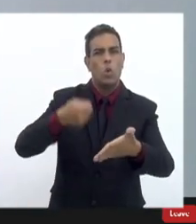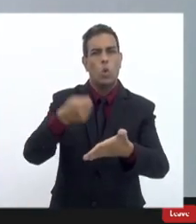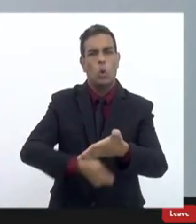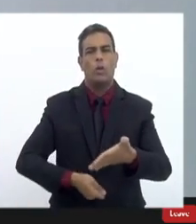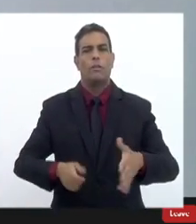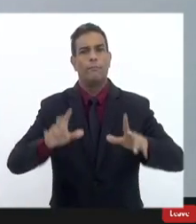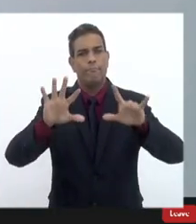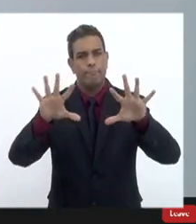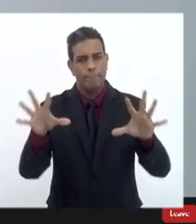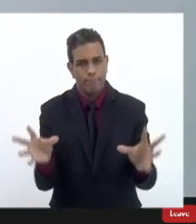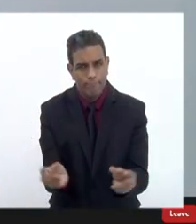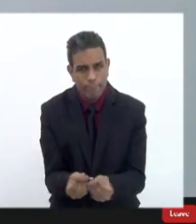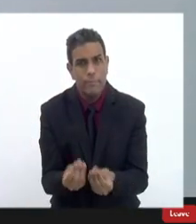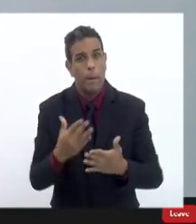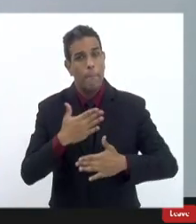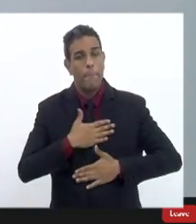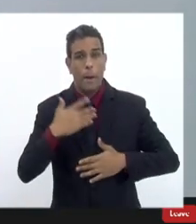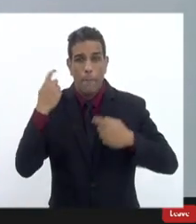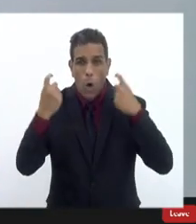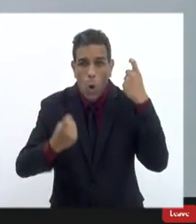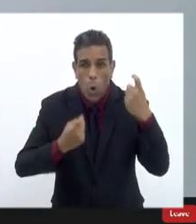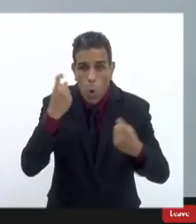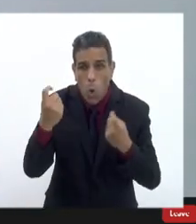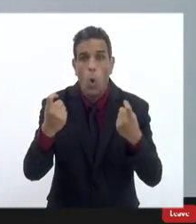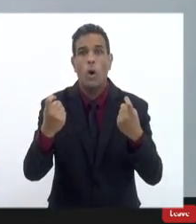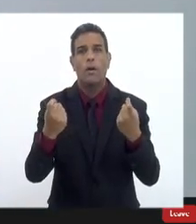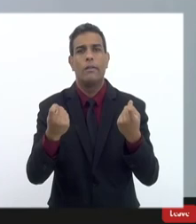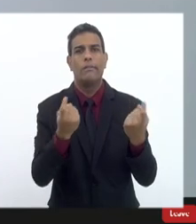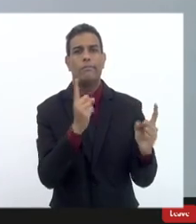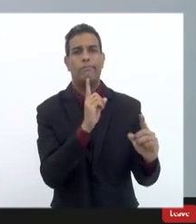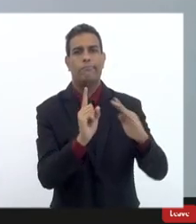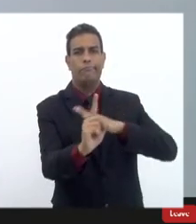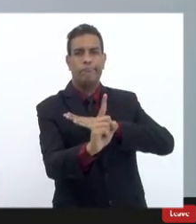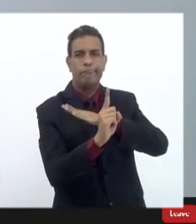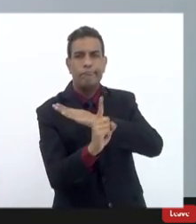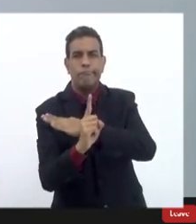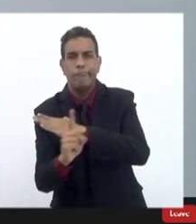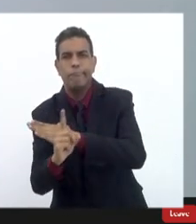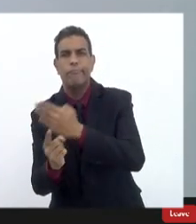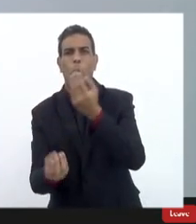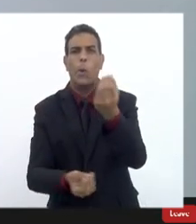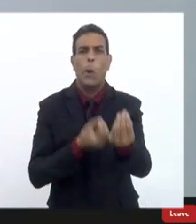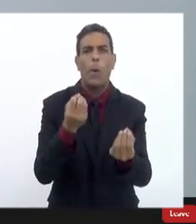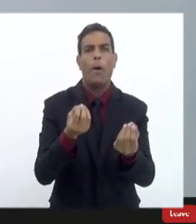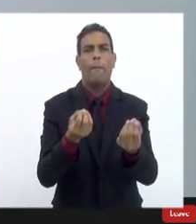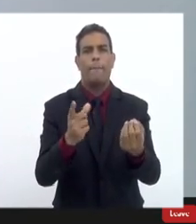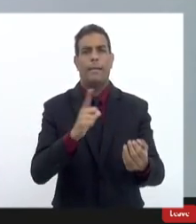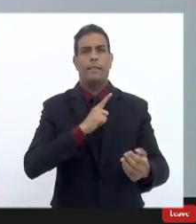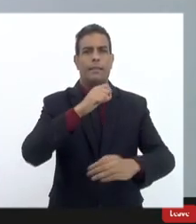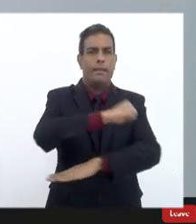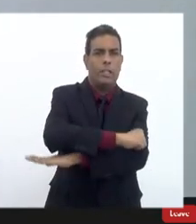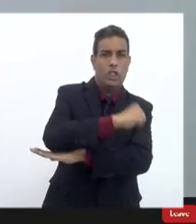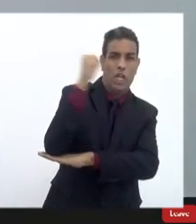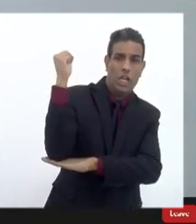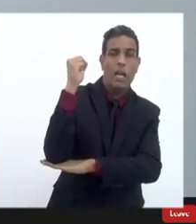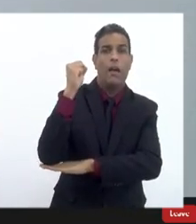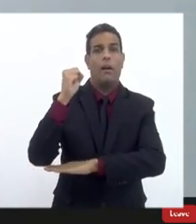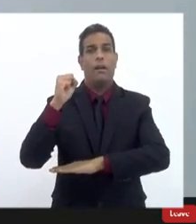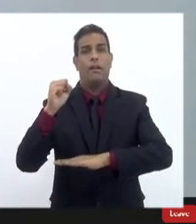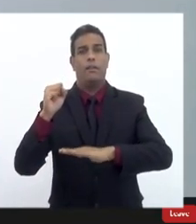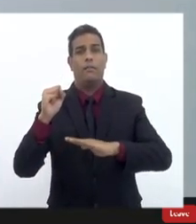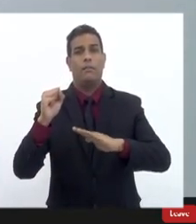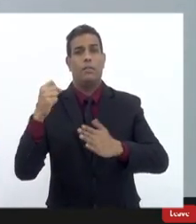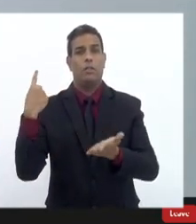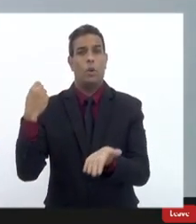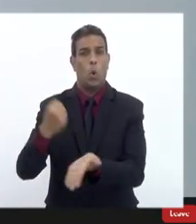concluir, eu coloco também minha preocupação quanto aos entendimentos dos protocolos básicos, como a presença de janelas para ventilação do espaço,